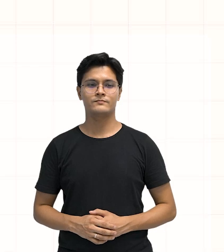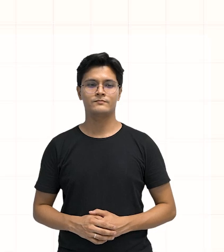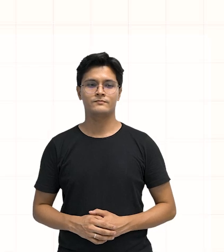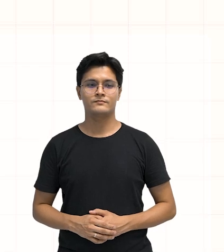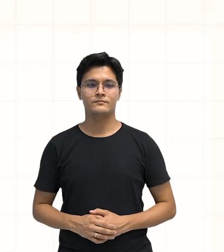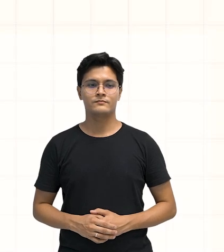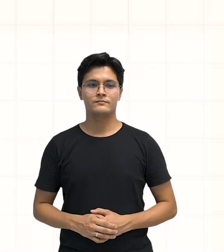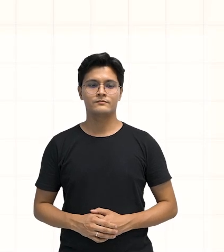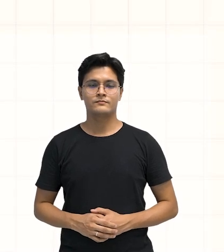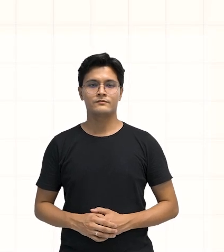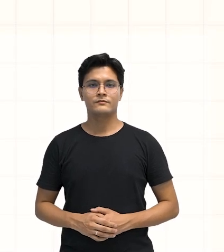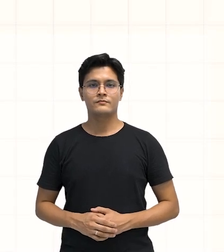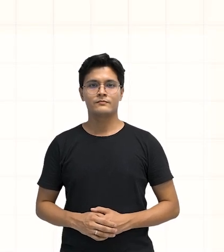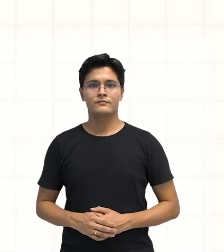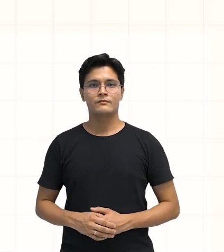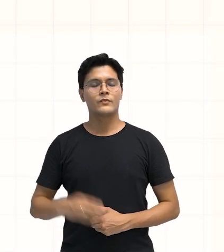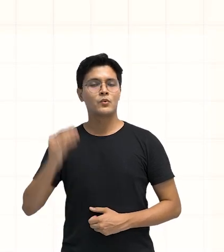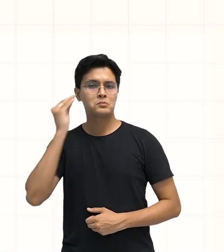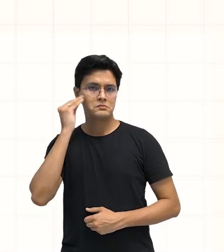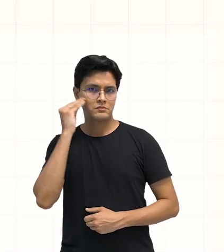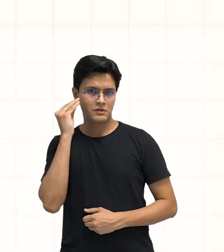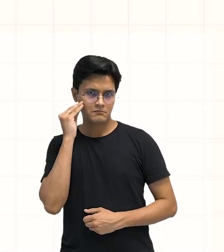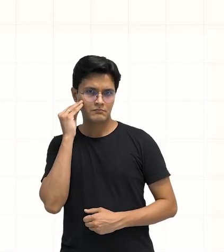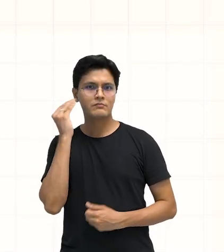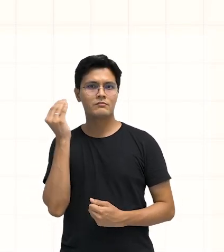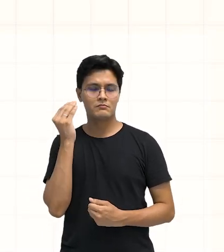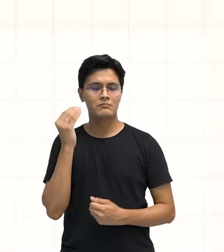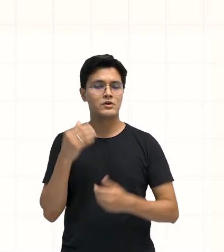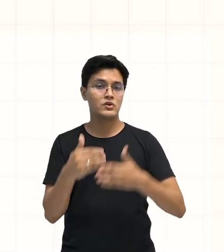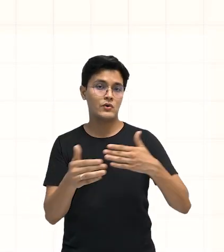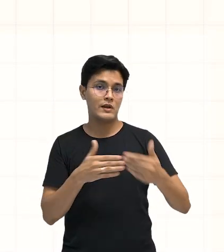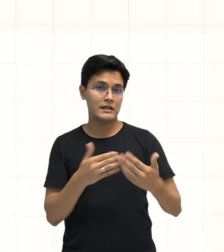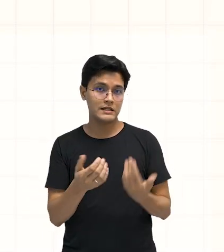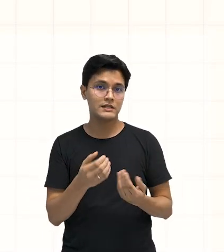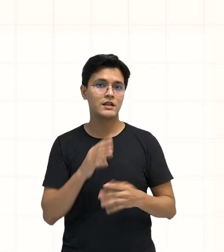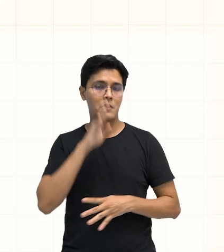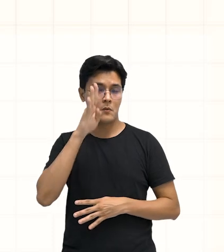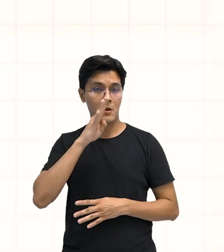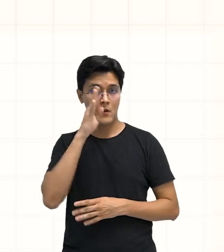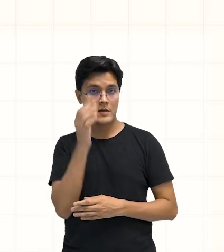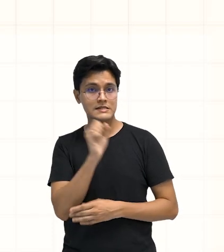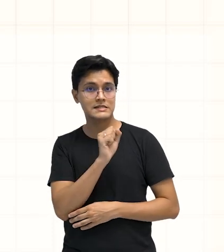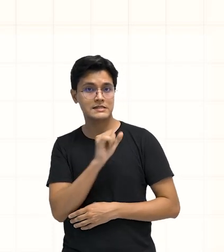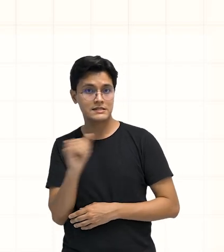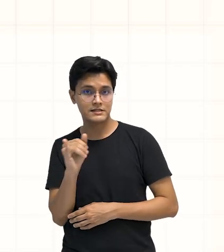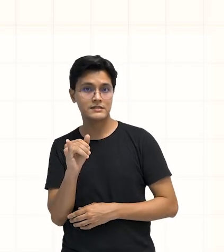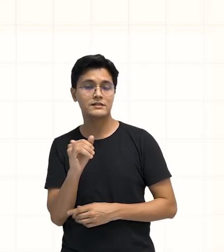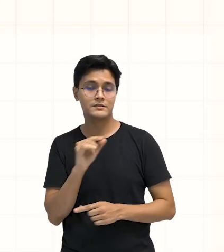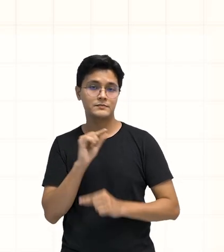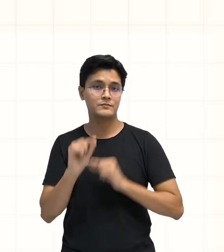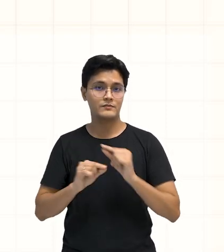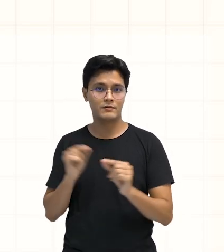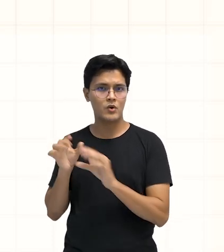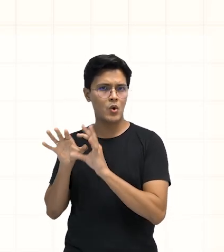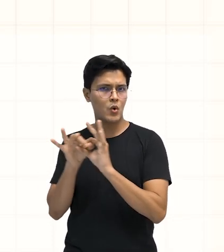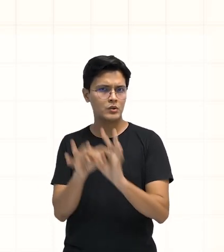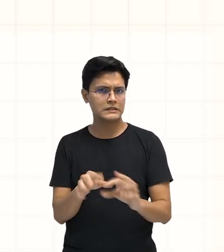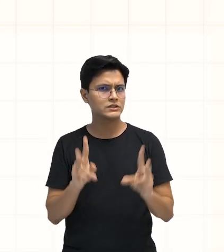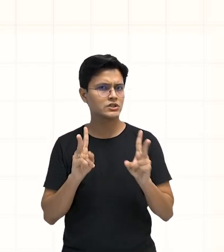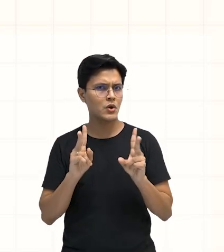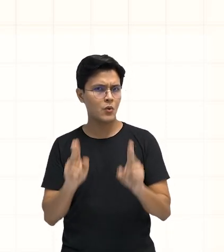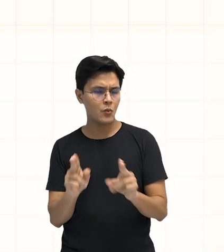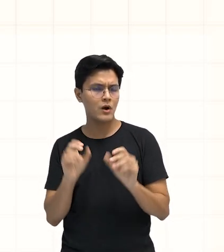Um experimento é dito aleatório quando, em condições idênticas, pode